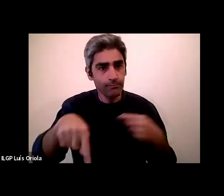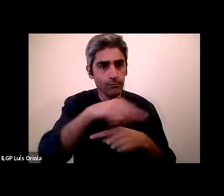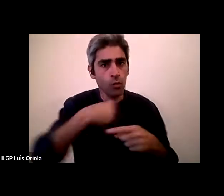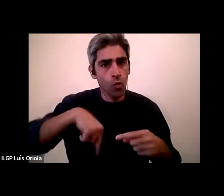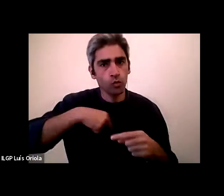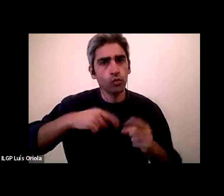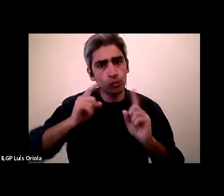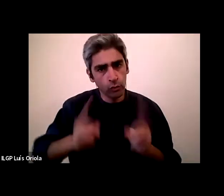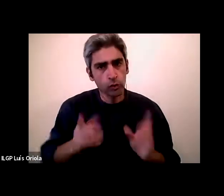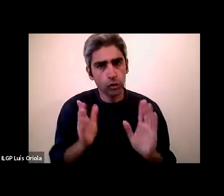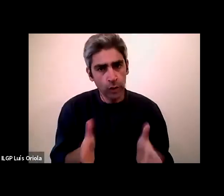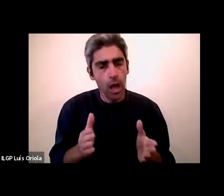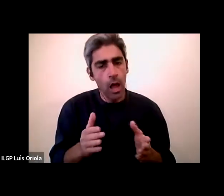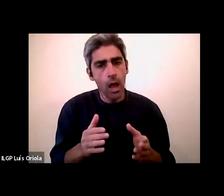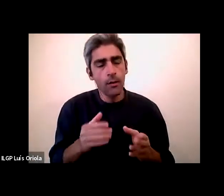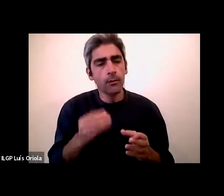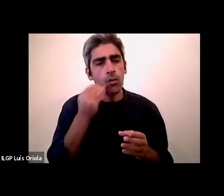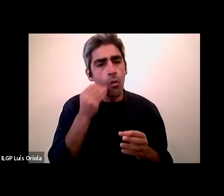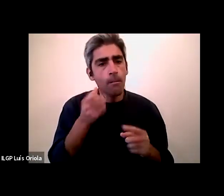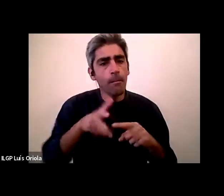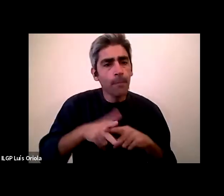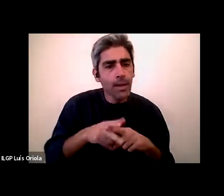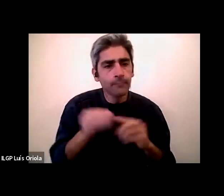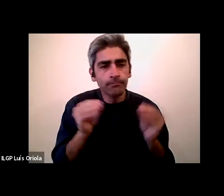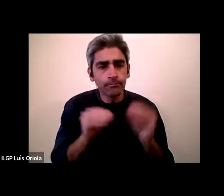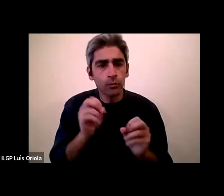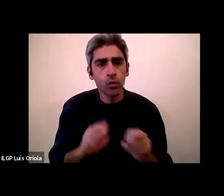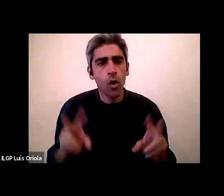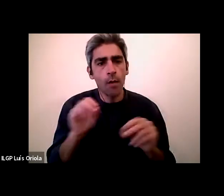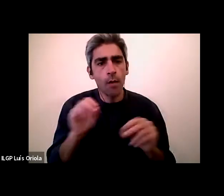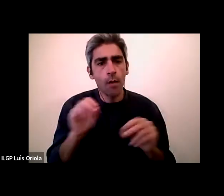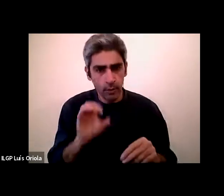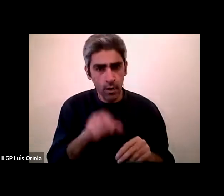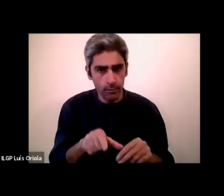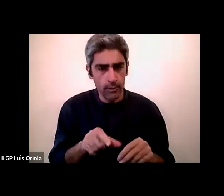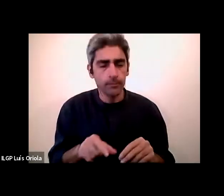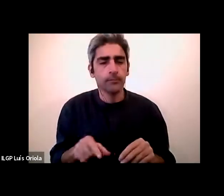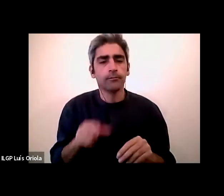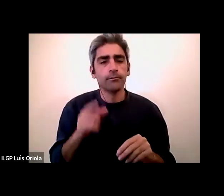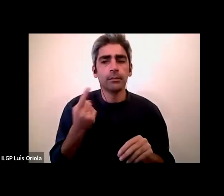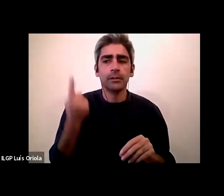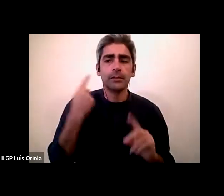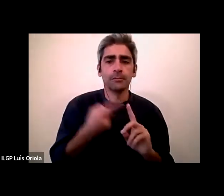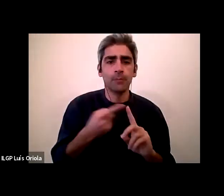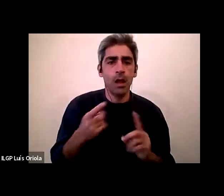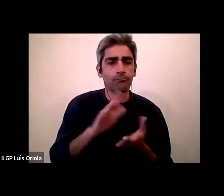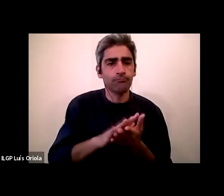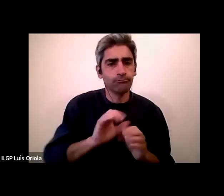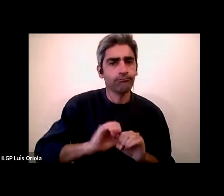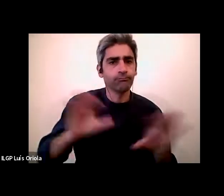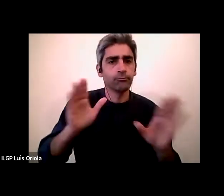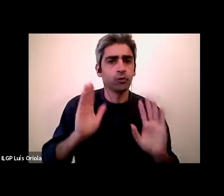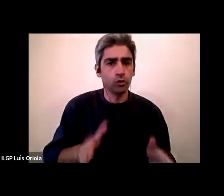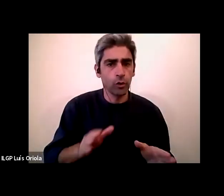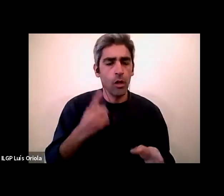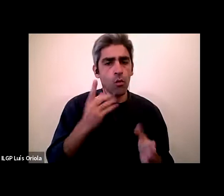começamos já a posicionar as peças com uma nova dinâmica. Saiu na semana passada, foi publicado a semana passada,